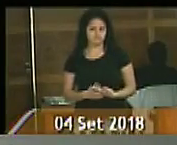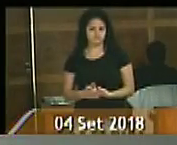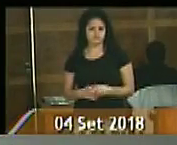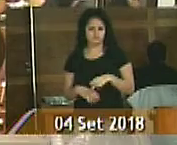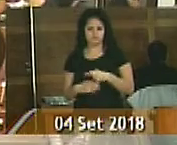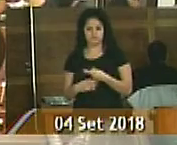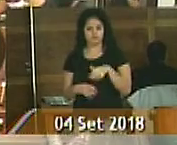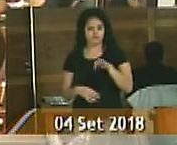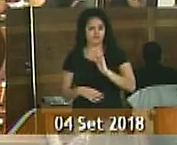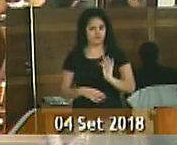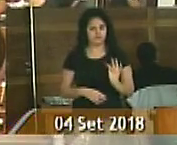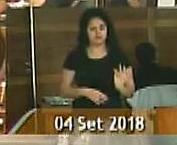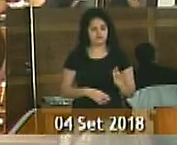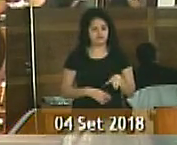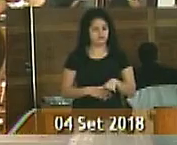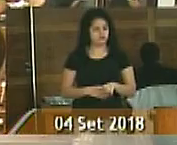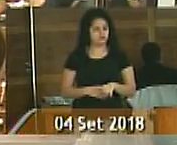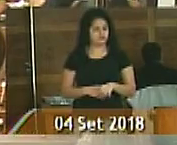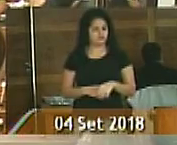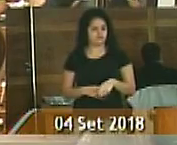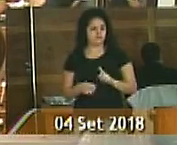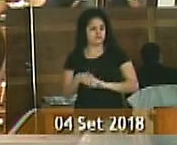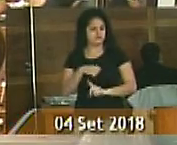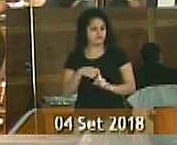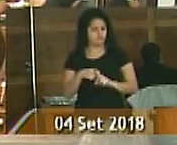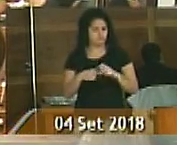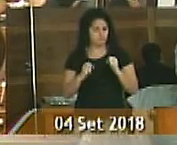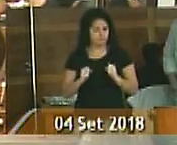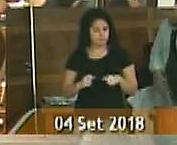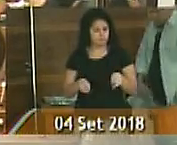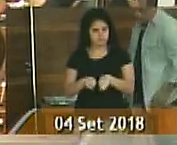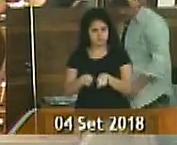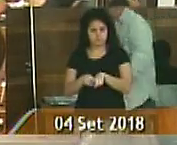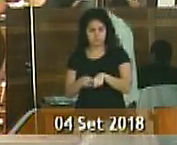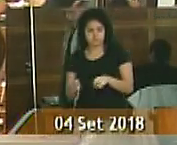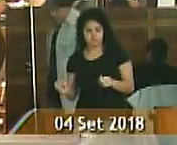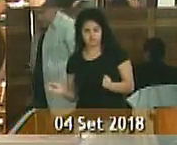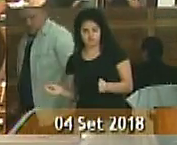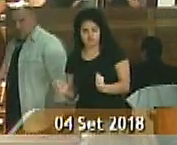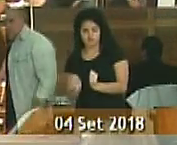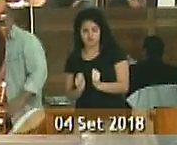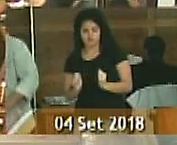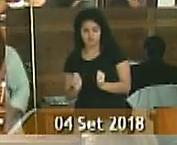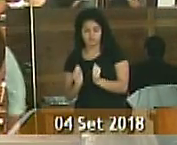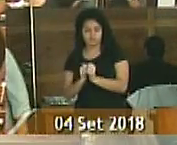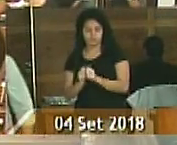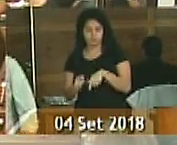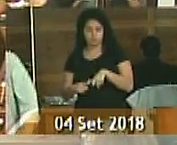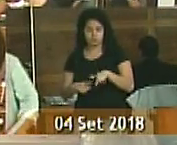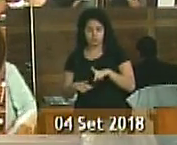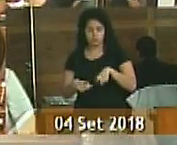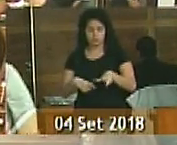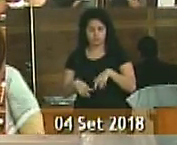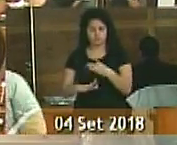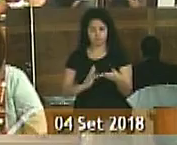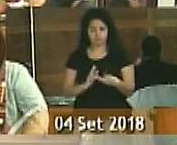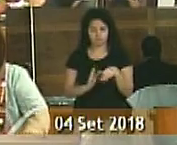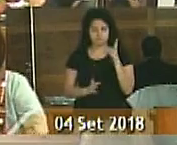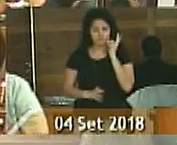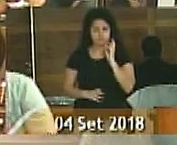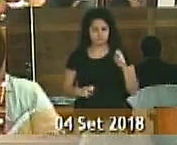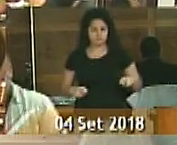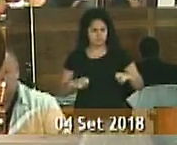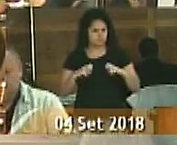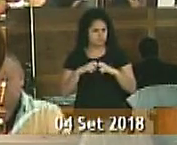Governo Federal, para que a sociedade civil ela possa também participar dos trabalhos de todos os vereadores nessa